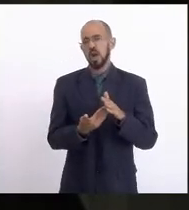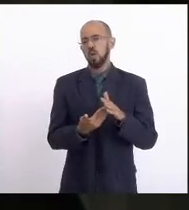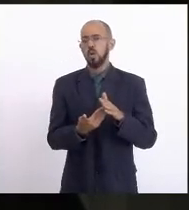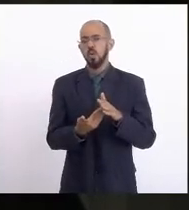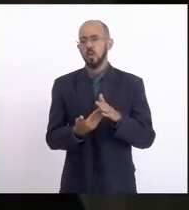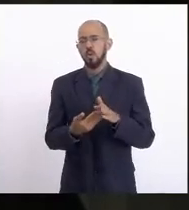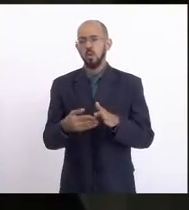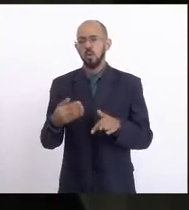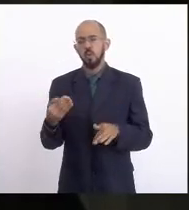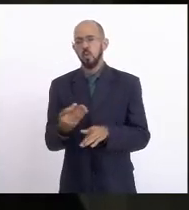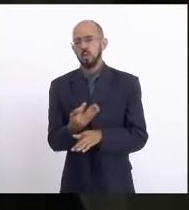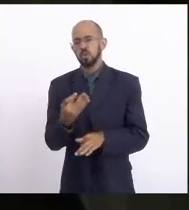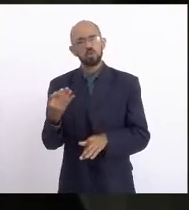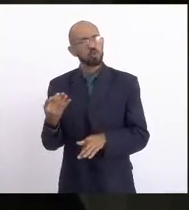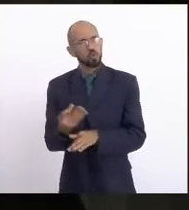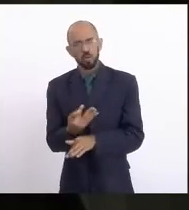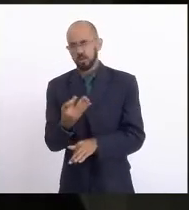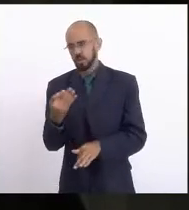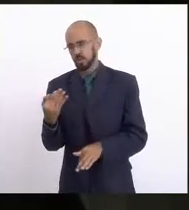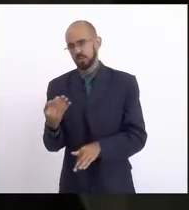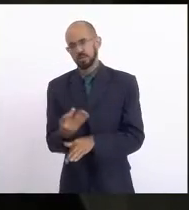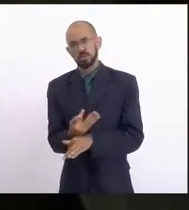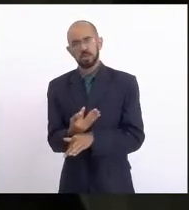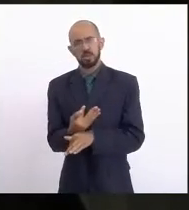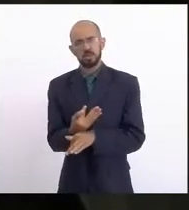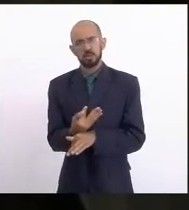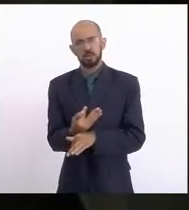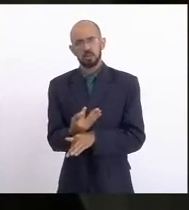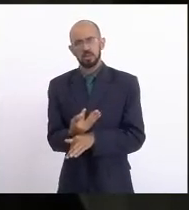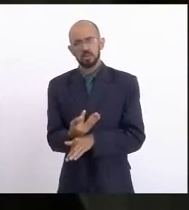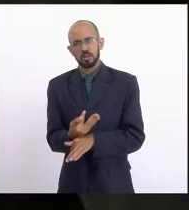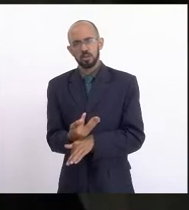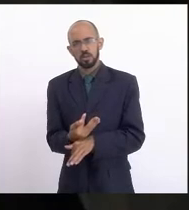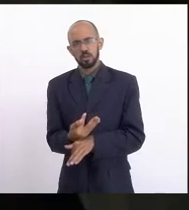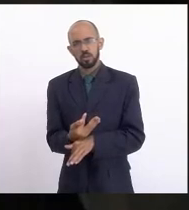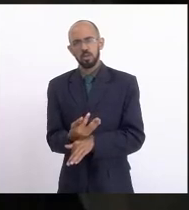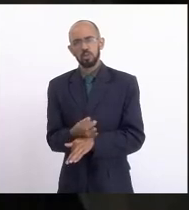total intolerância com os desvios de conduta,